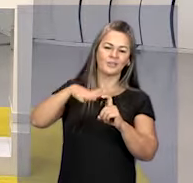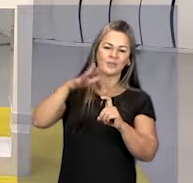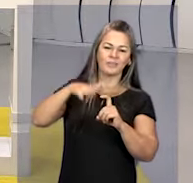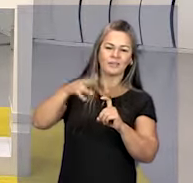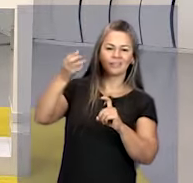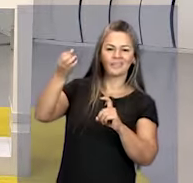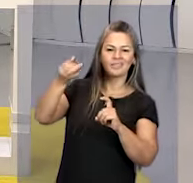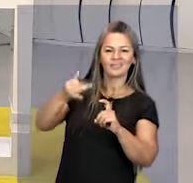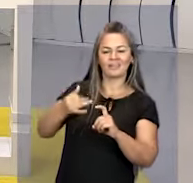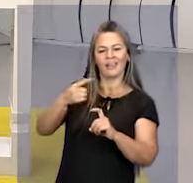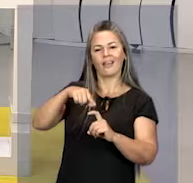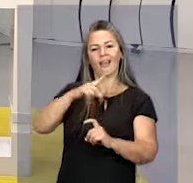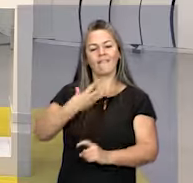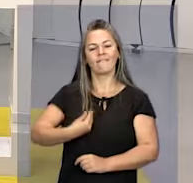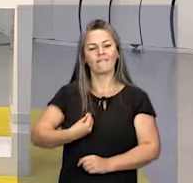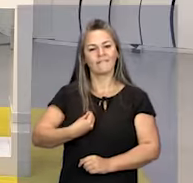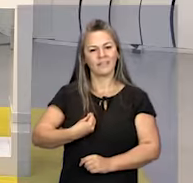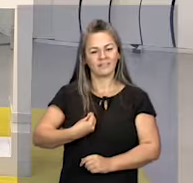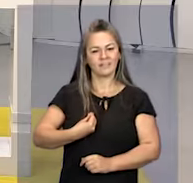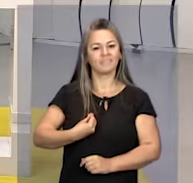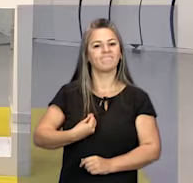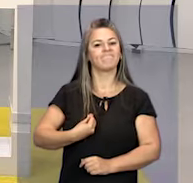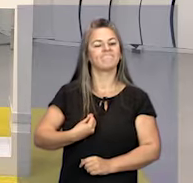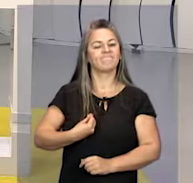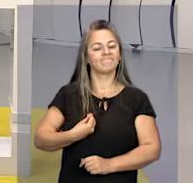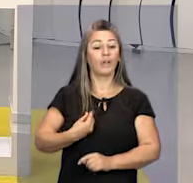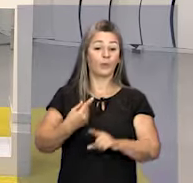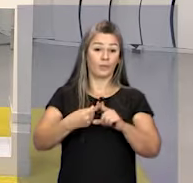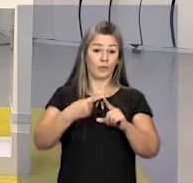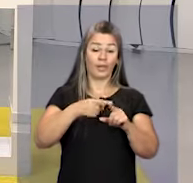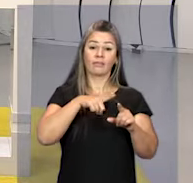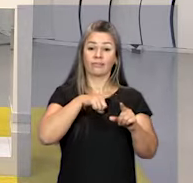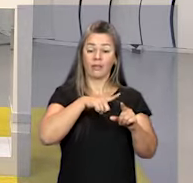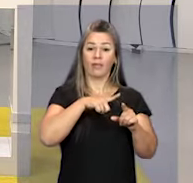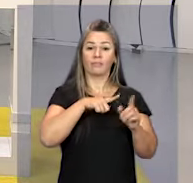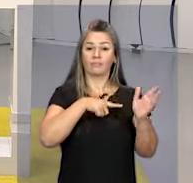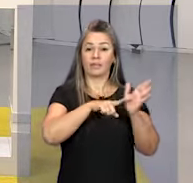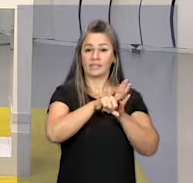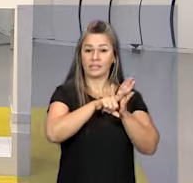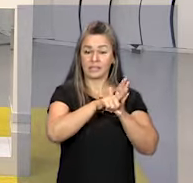dia, na realidade. Porque, por mais que a ciência esteja aí, não existe